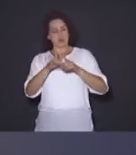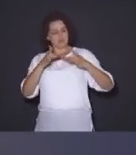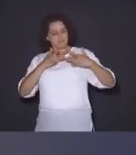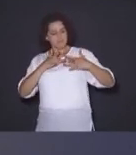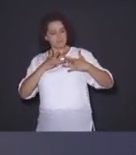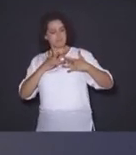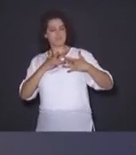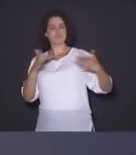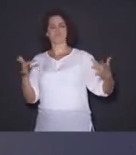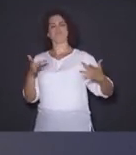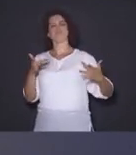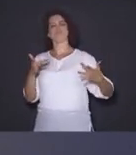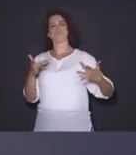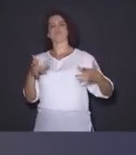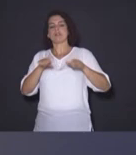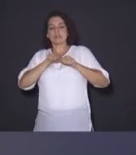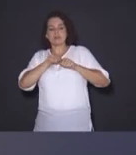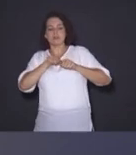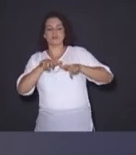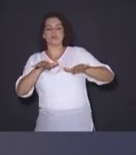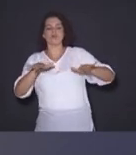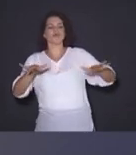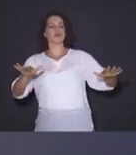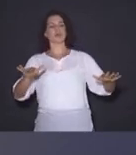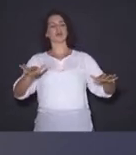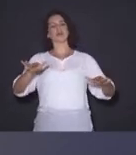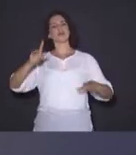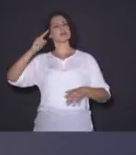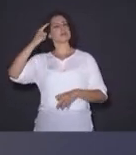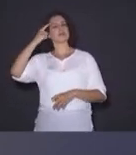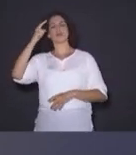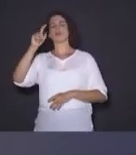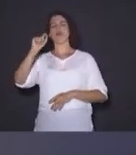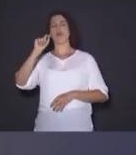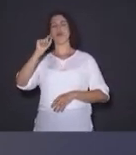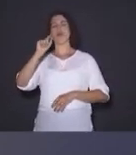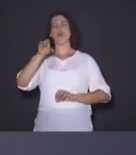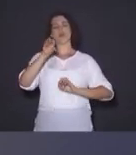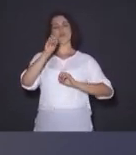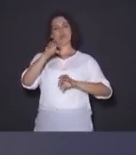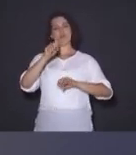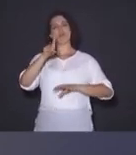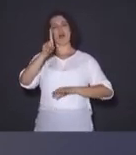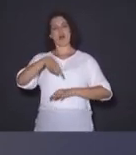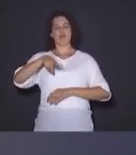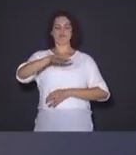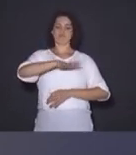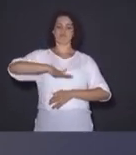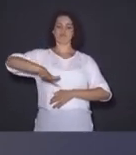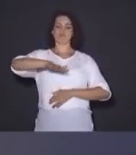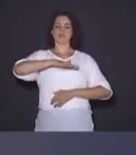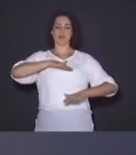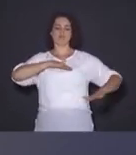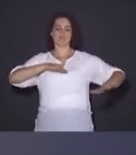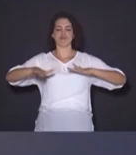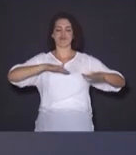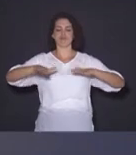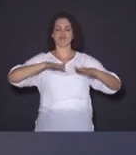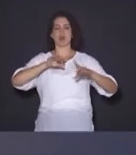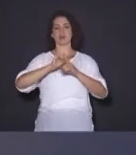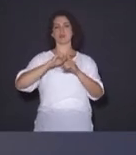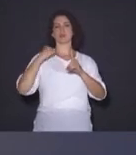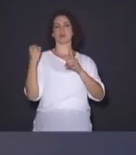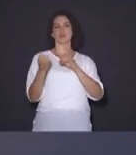de compartilhamento a idéia de que a educação seja um espaço de mobilização social de